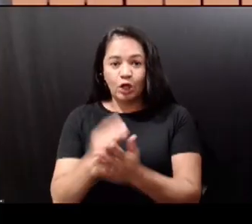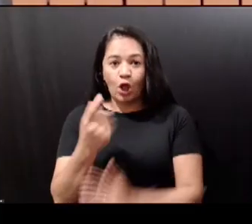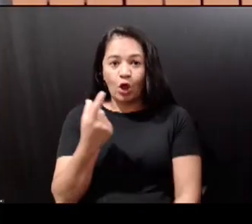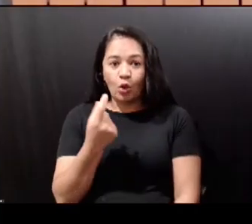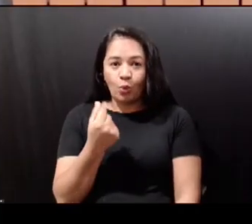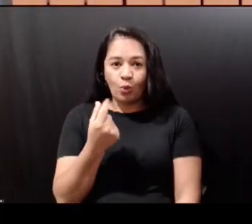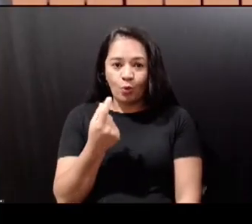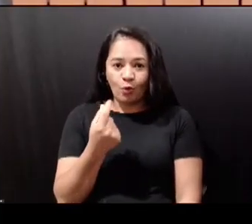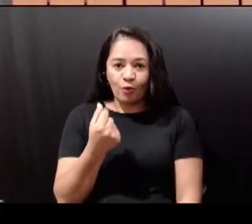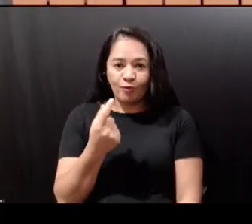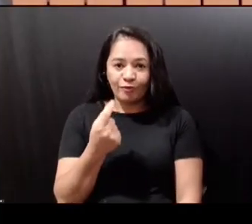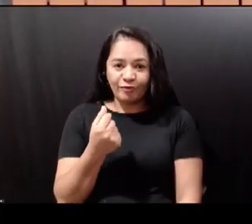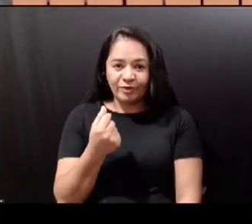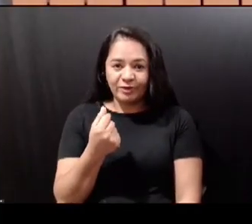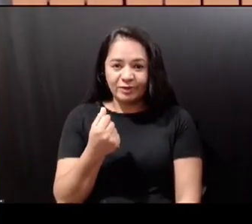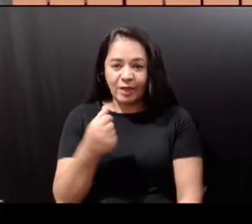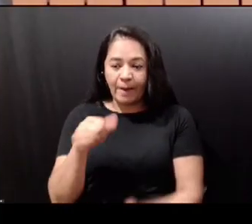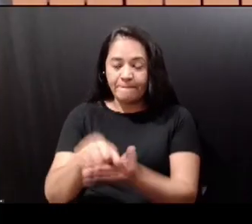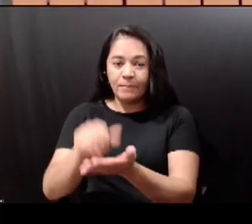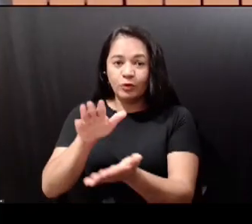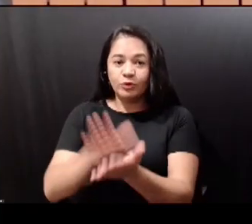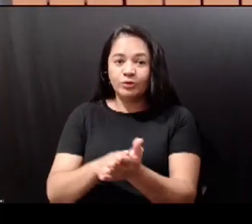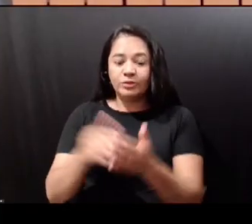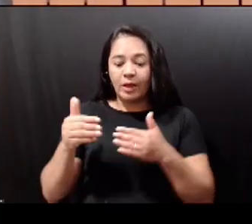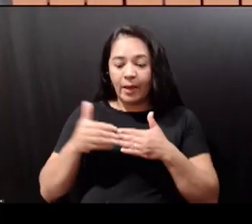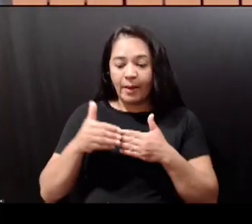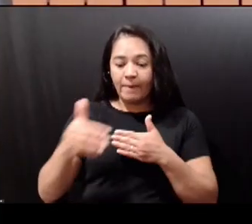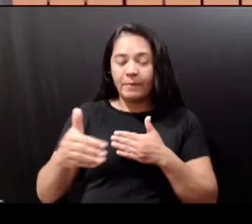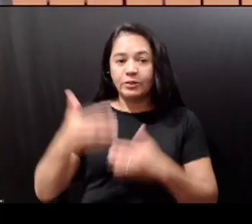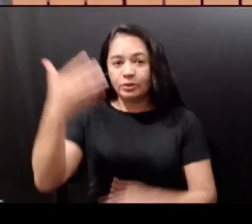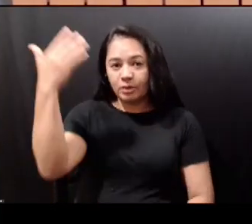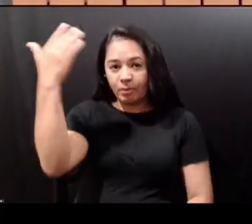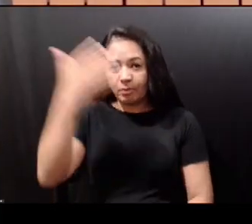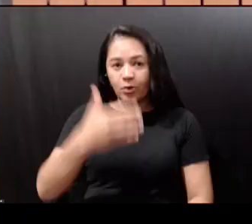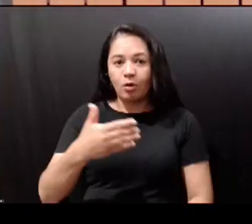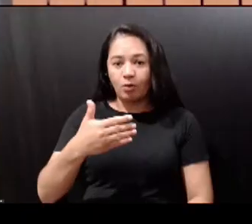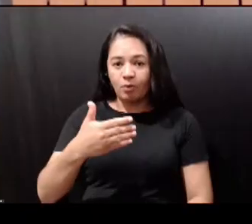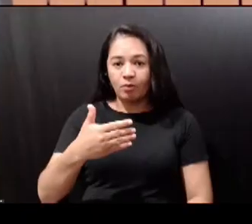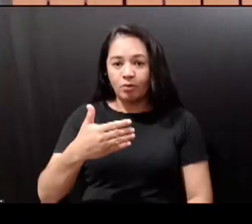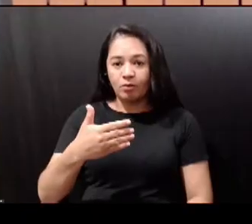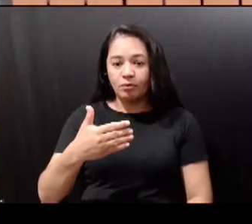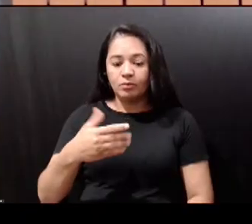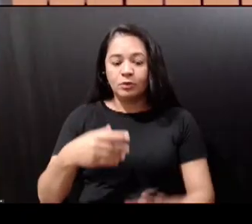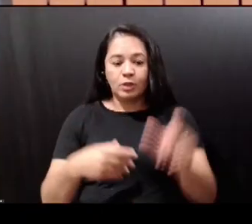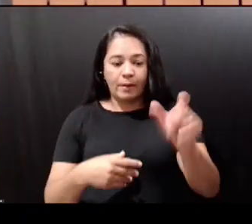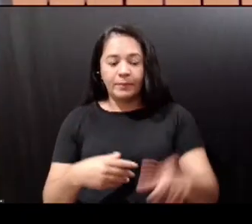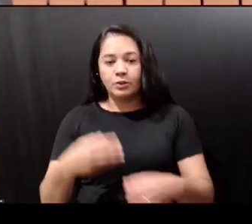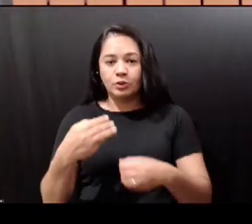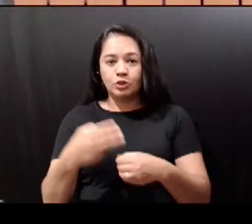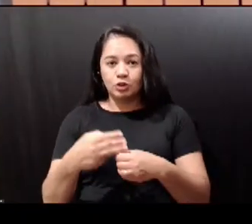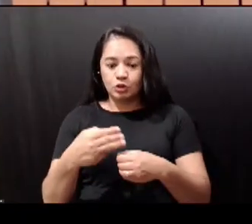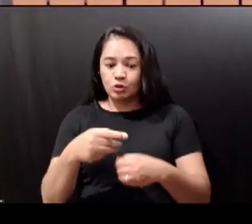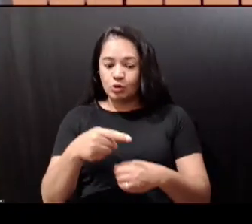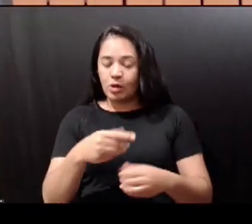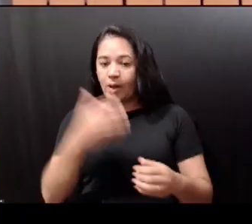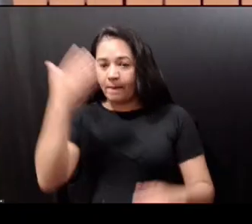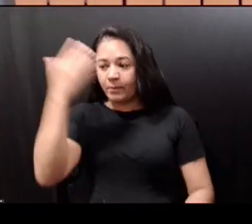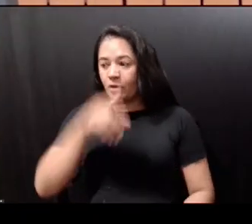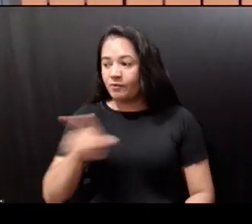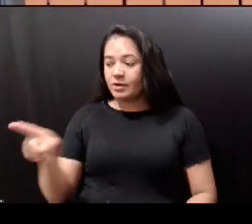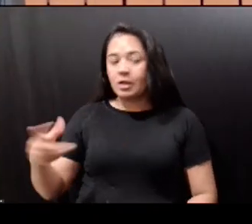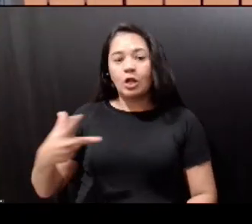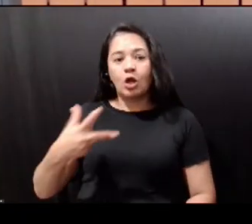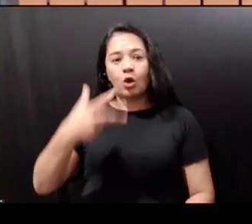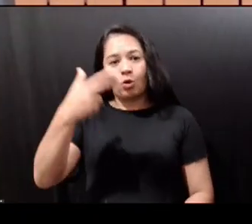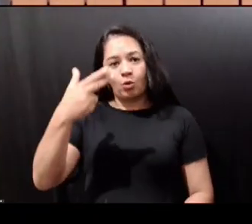da multa será dada a partir da comprovação do munícipe que foi lesado pela concessionária e descumpriu